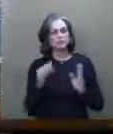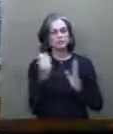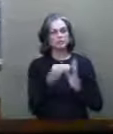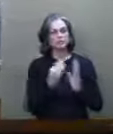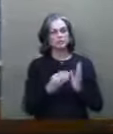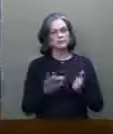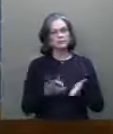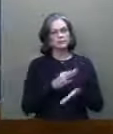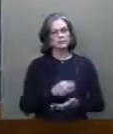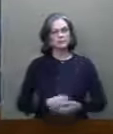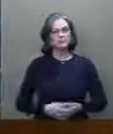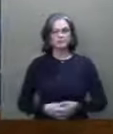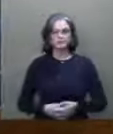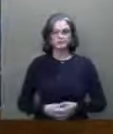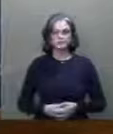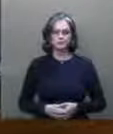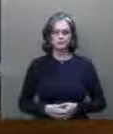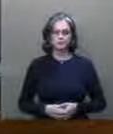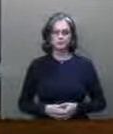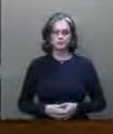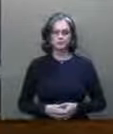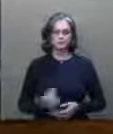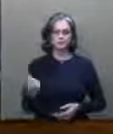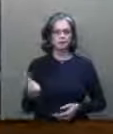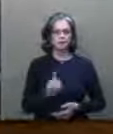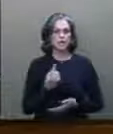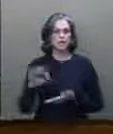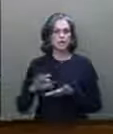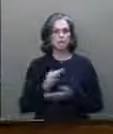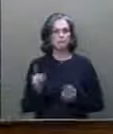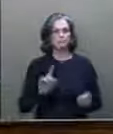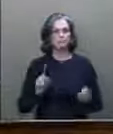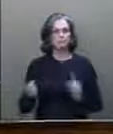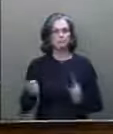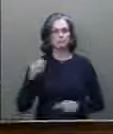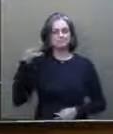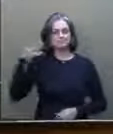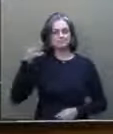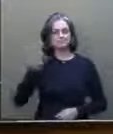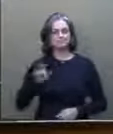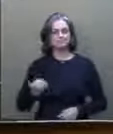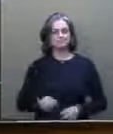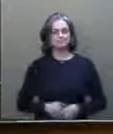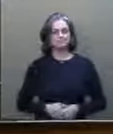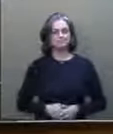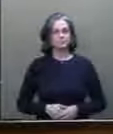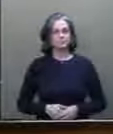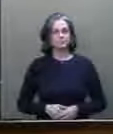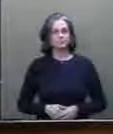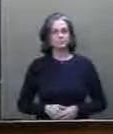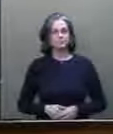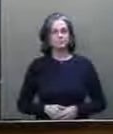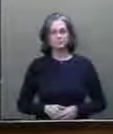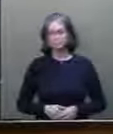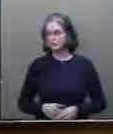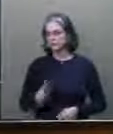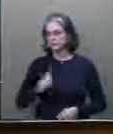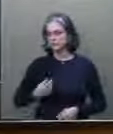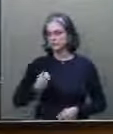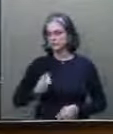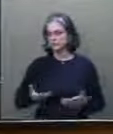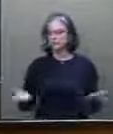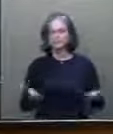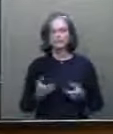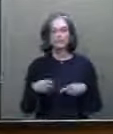videoconferência. Os oradores inscritos terão a palavra concedida de forma intercalada entre as duas listas. A presente sessão